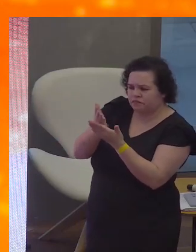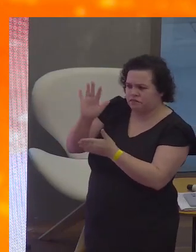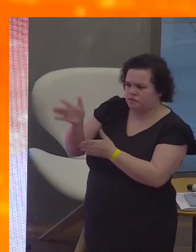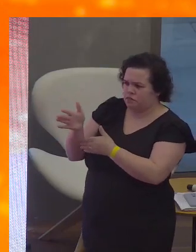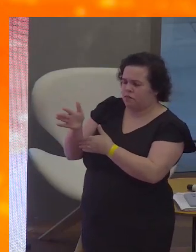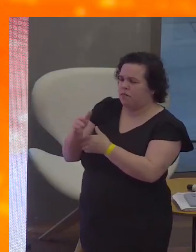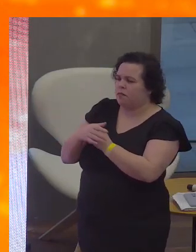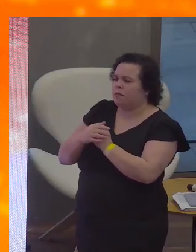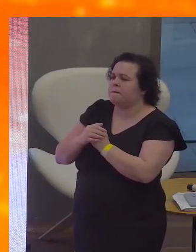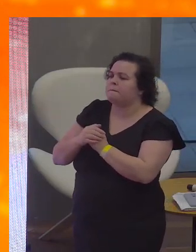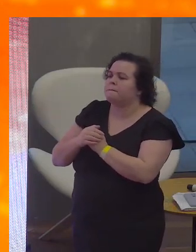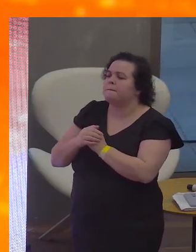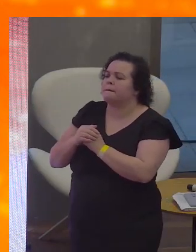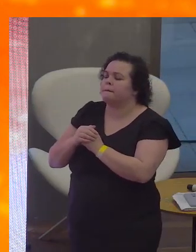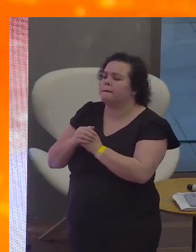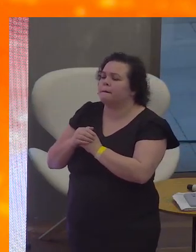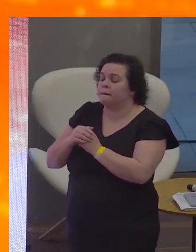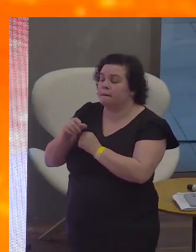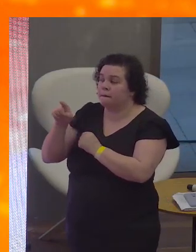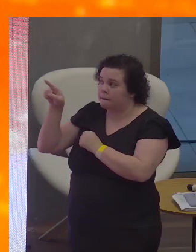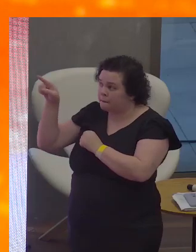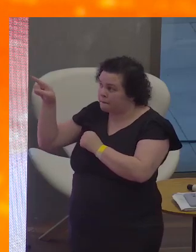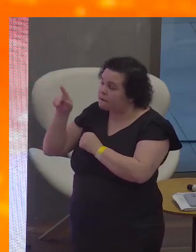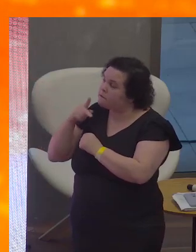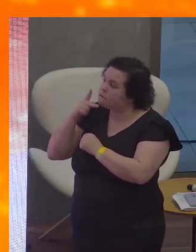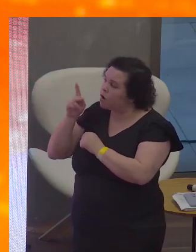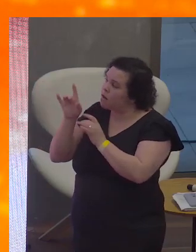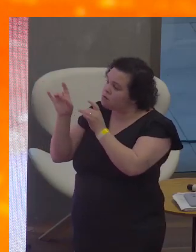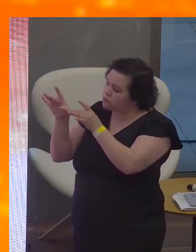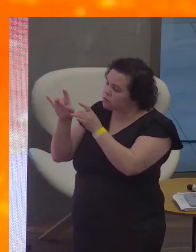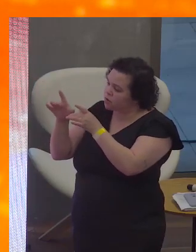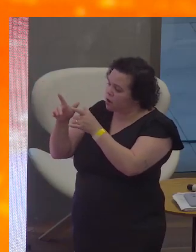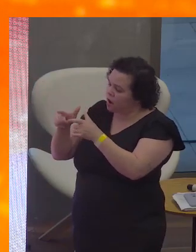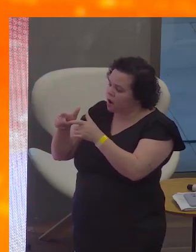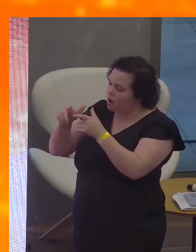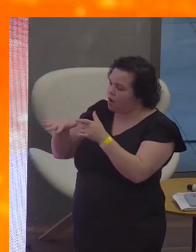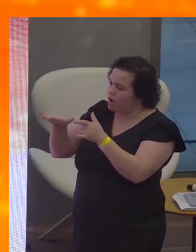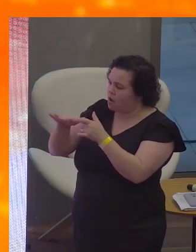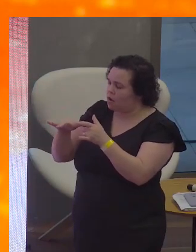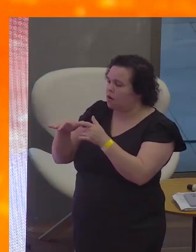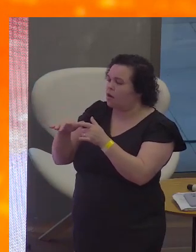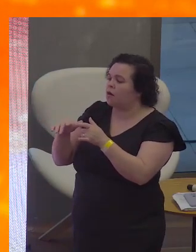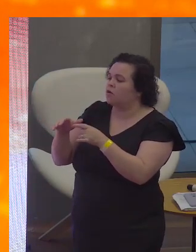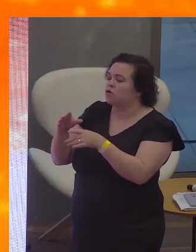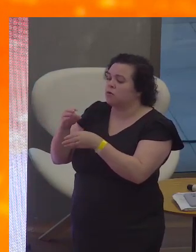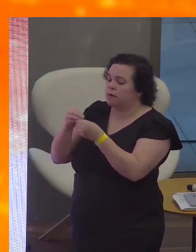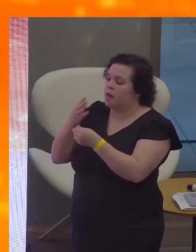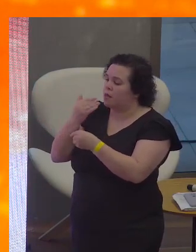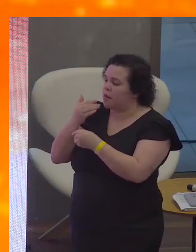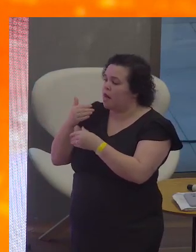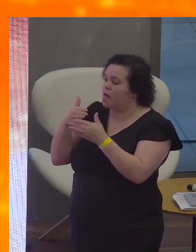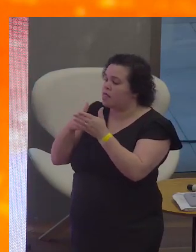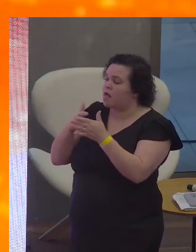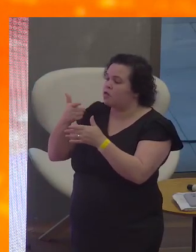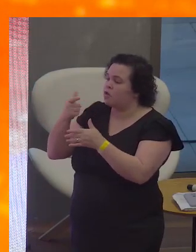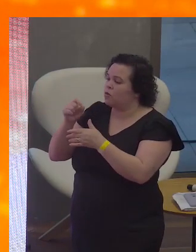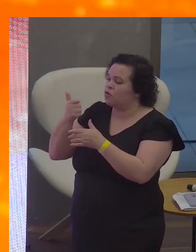utilizamos. Então, o mercado aqui fala sobre o mercado europeu e os suplementos alimentares até 2018. Opa,